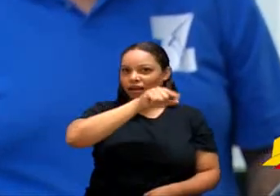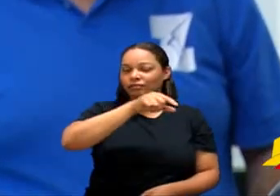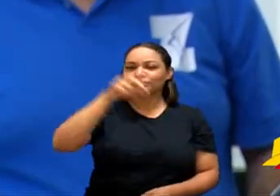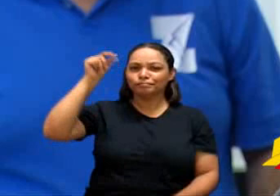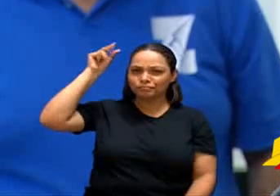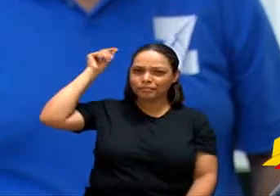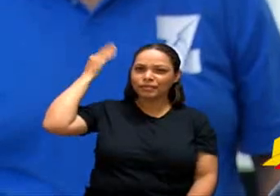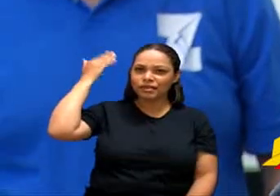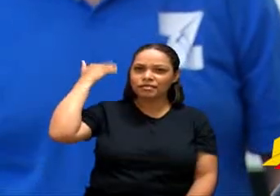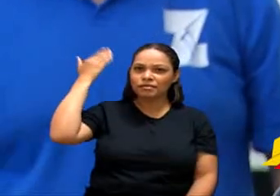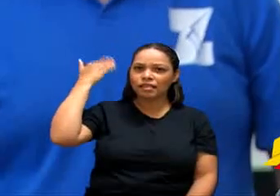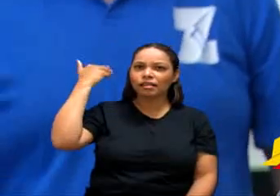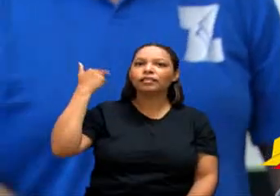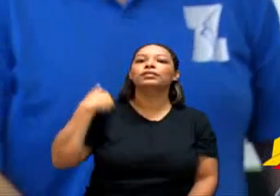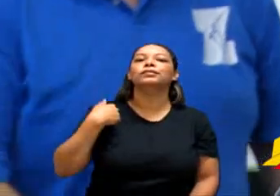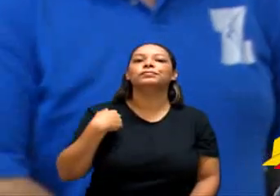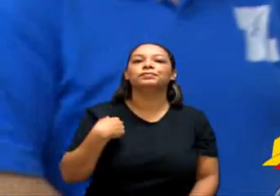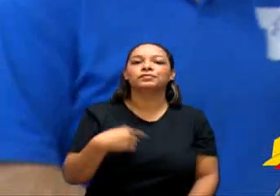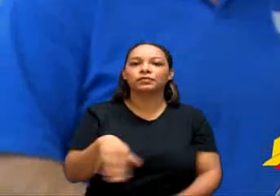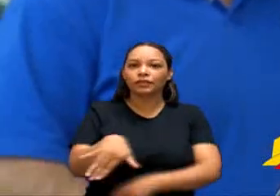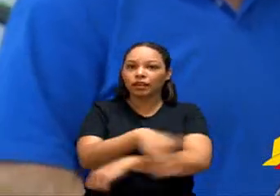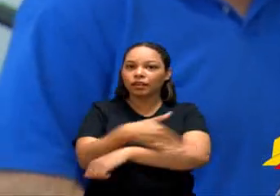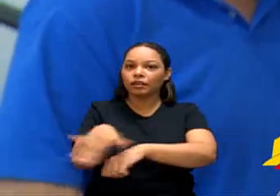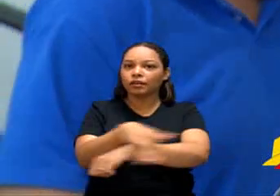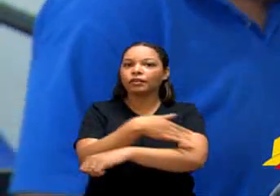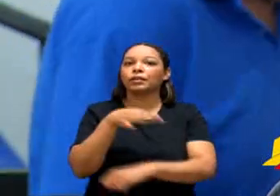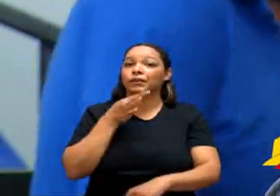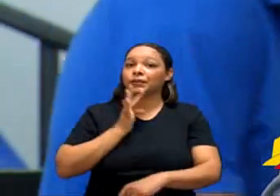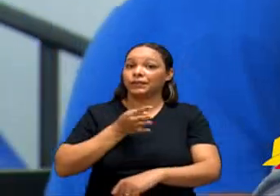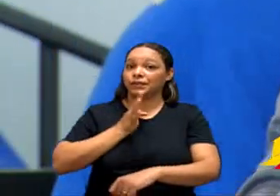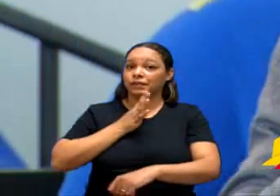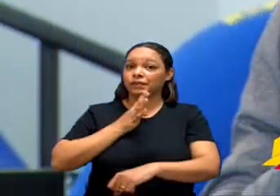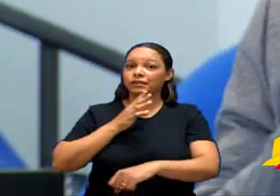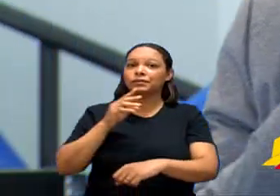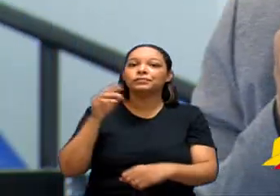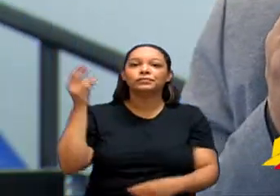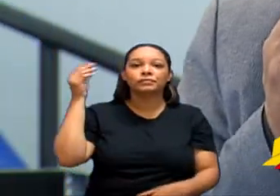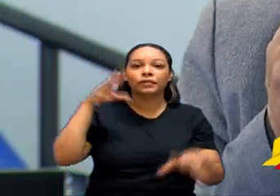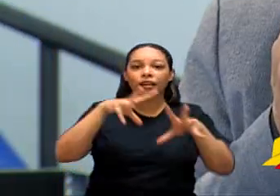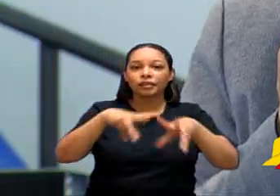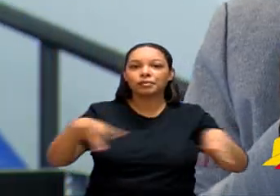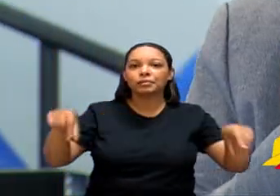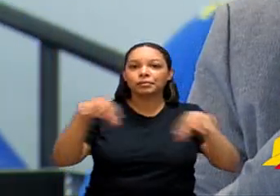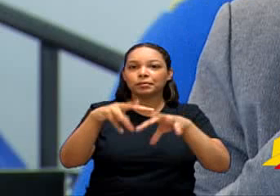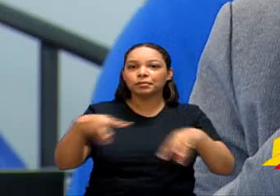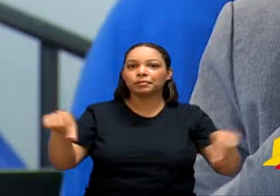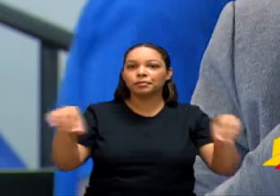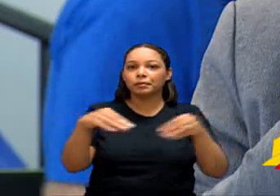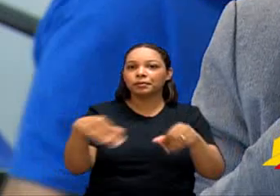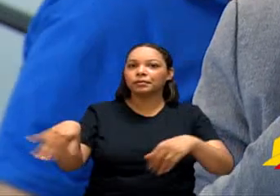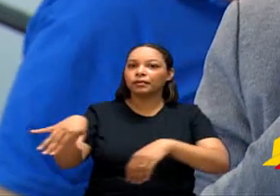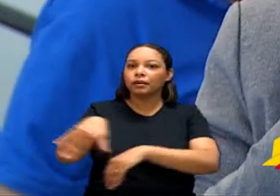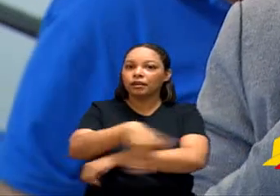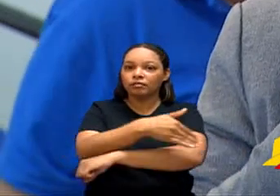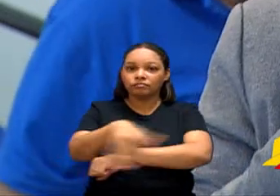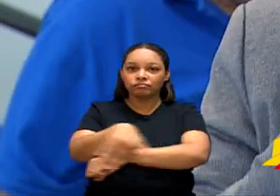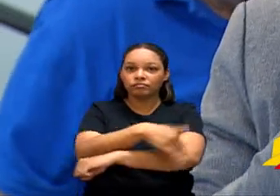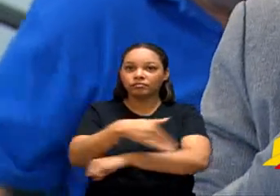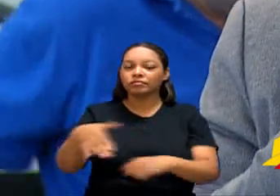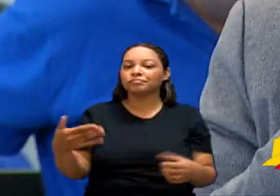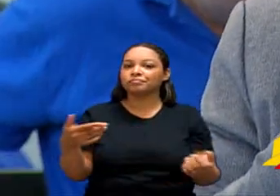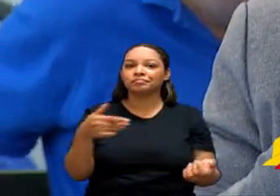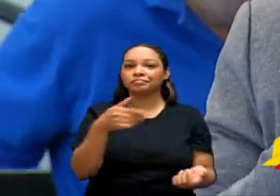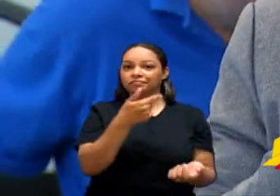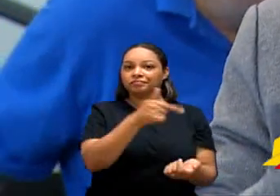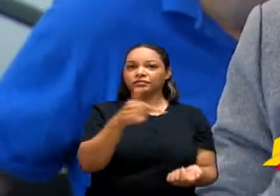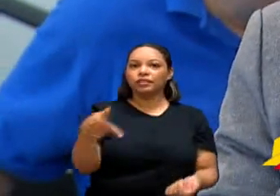Silva, quanto a estrada do Dinorá, não tinha um asfalto. Olha a estrutura que nós temos hoje lá, vereador. O pessoal foi jogado lá naquela época pensando que eles iriam desistir.